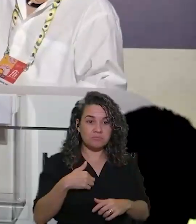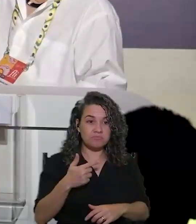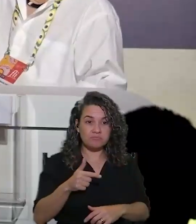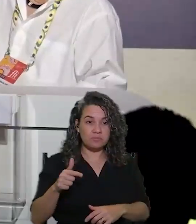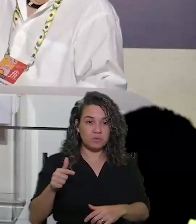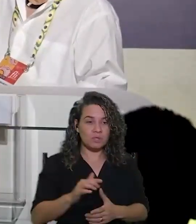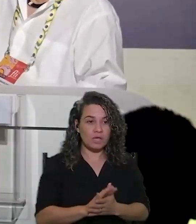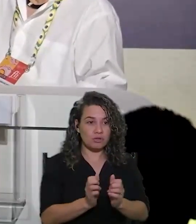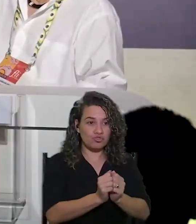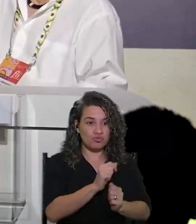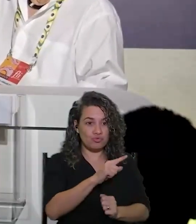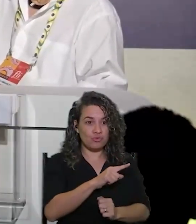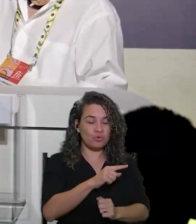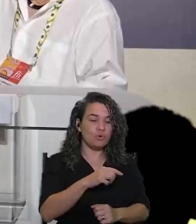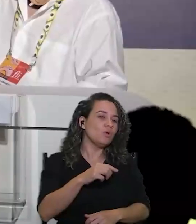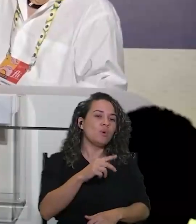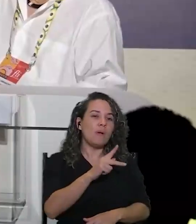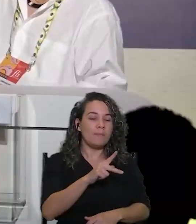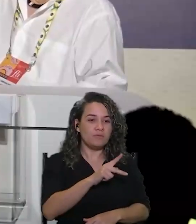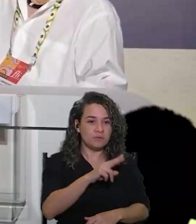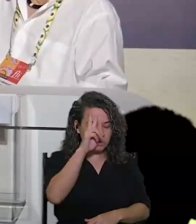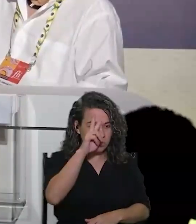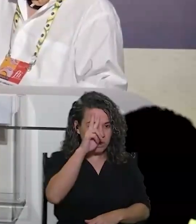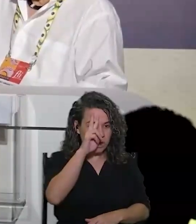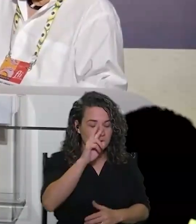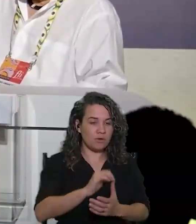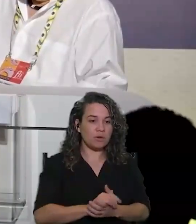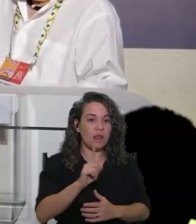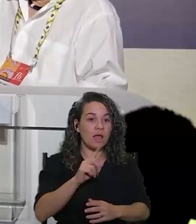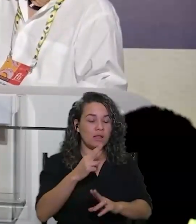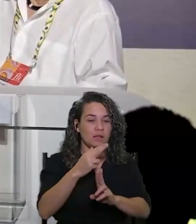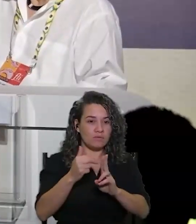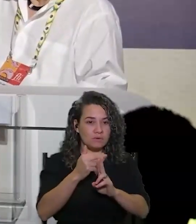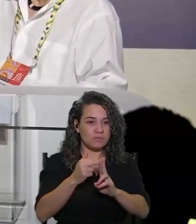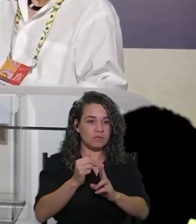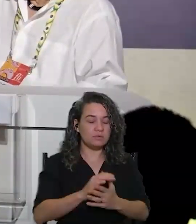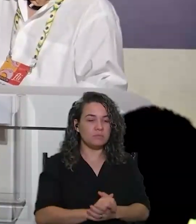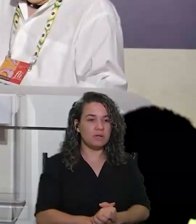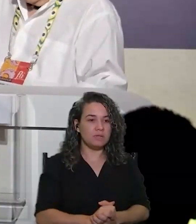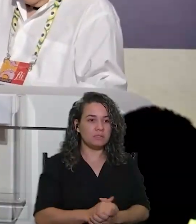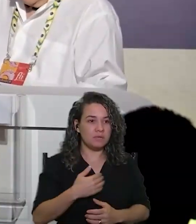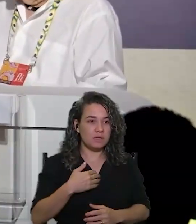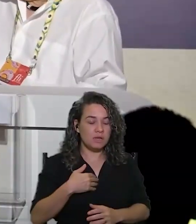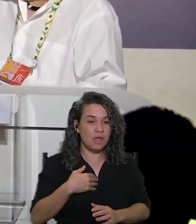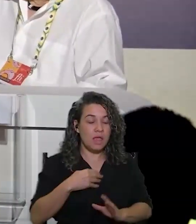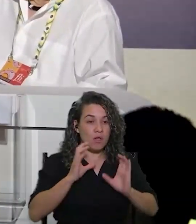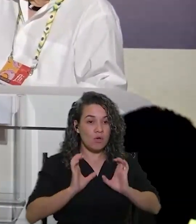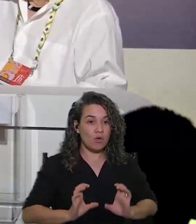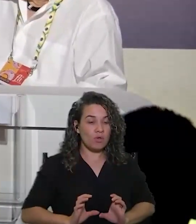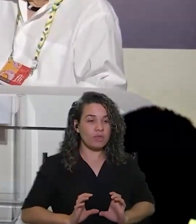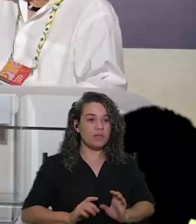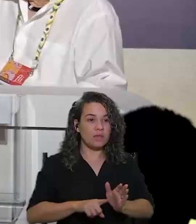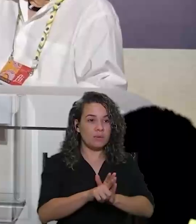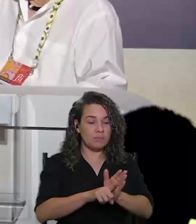Pinto, que é historiadora, professora da Universidade de Brasília, eu coordenei uma pesquisa chamada Reintegração de Posses Narrativas